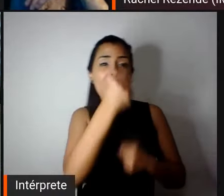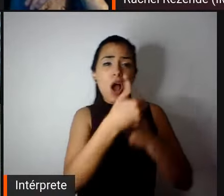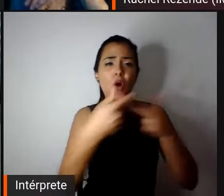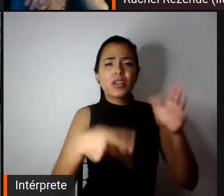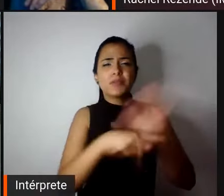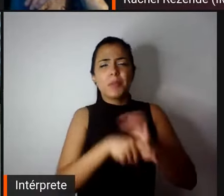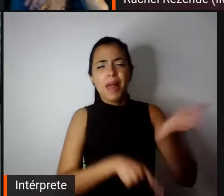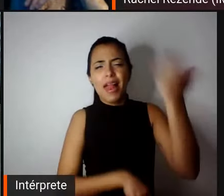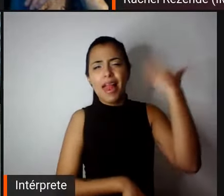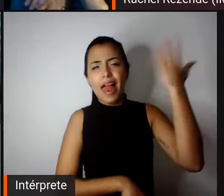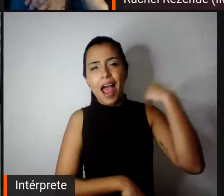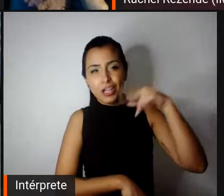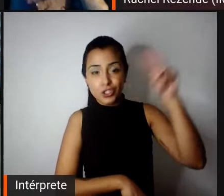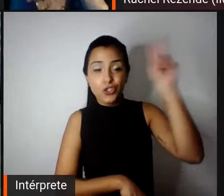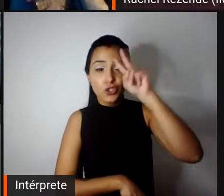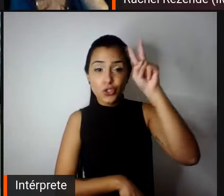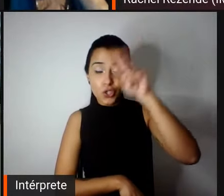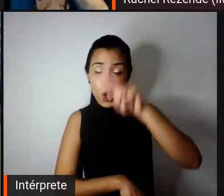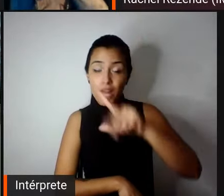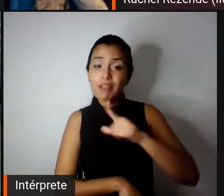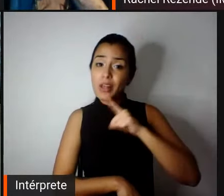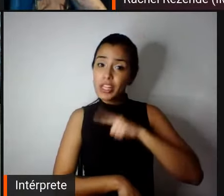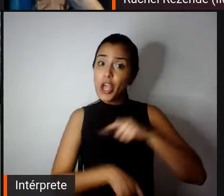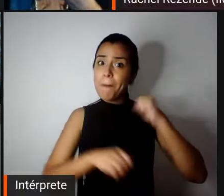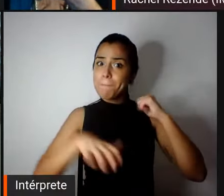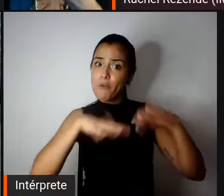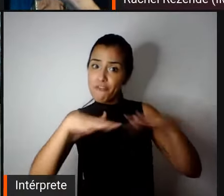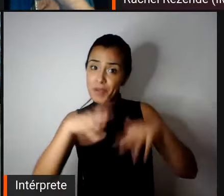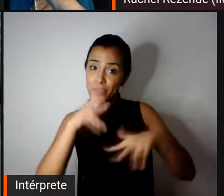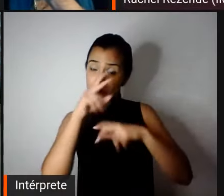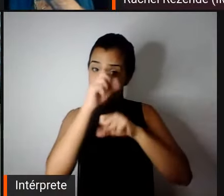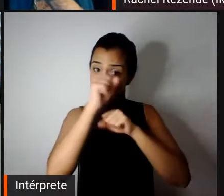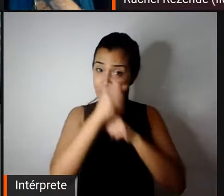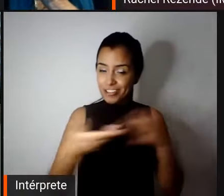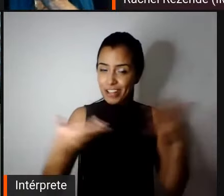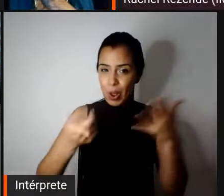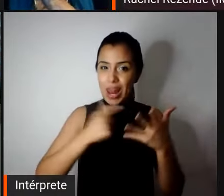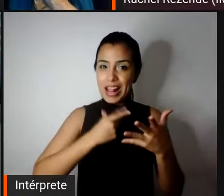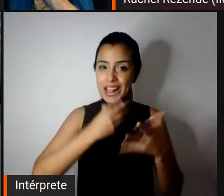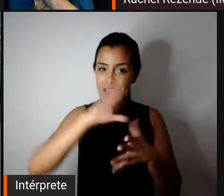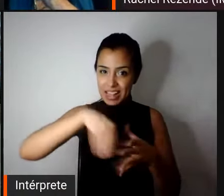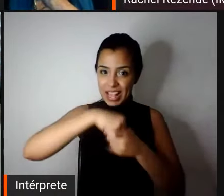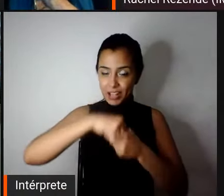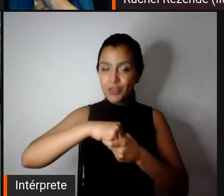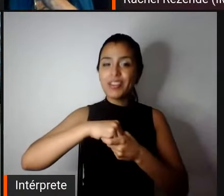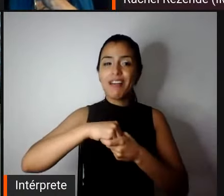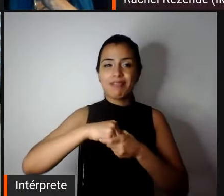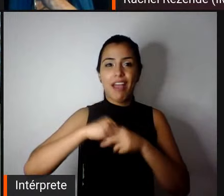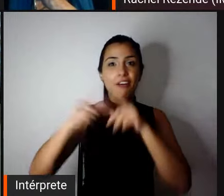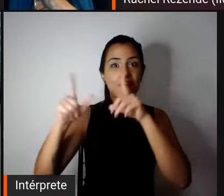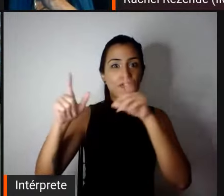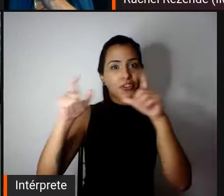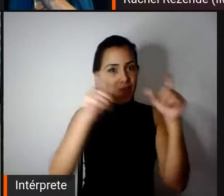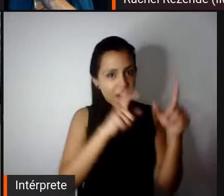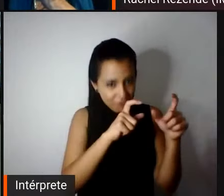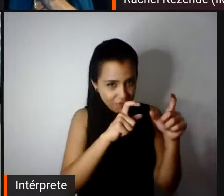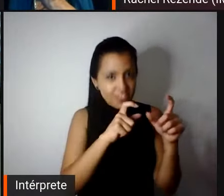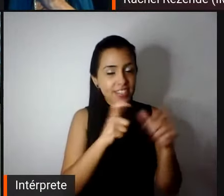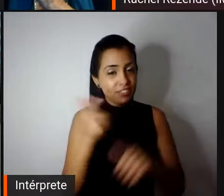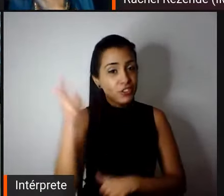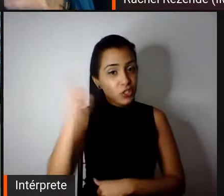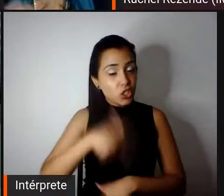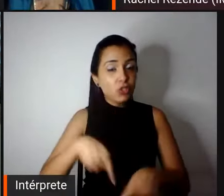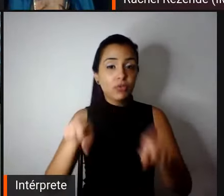verdade, há todo um movimento, né, na fotografia analógica, nos processos históricos, na gravura, né,